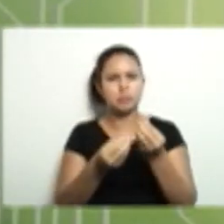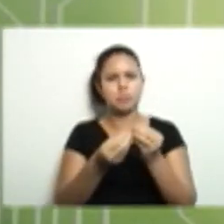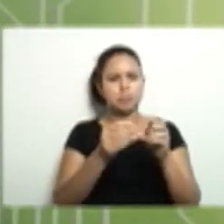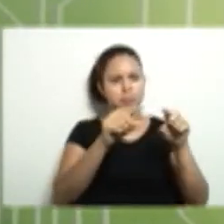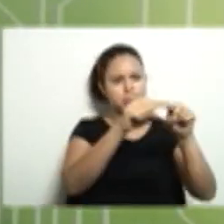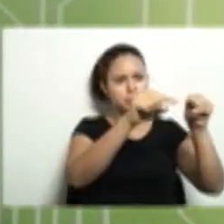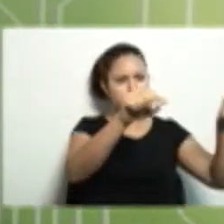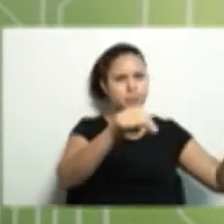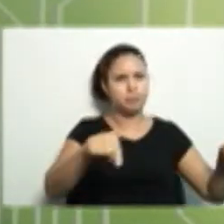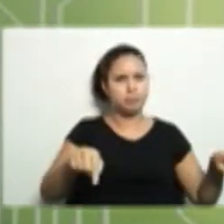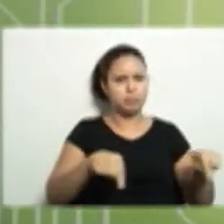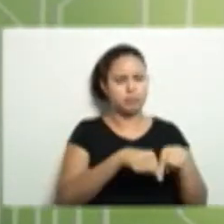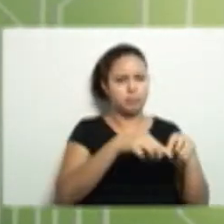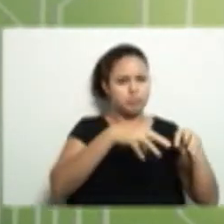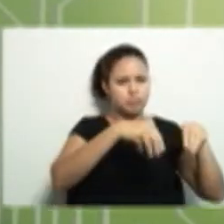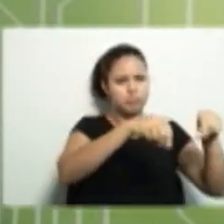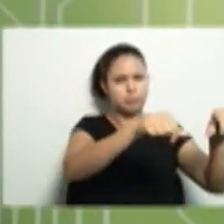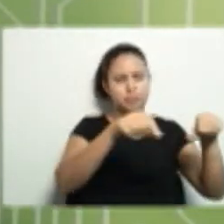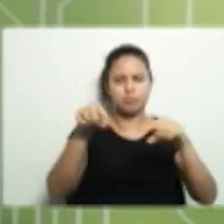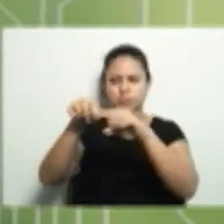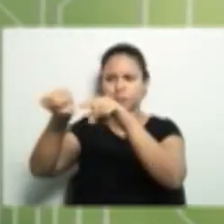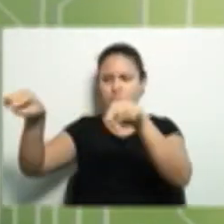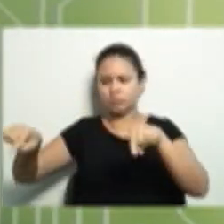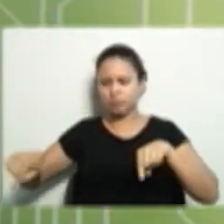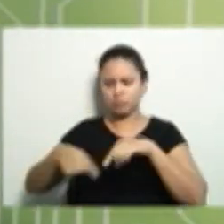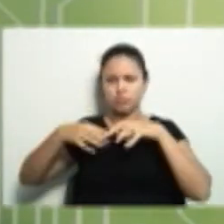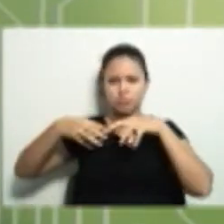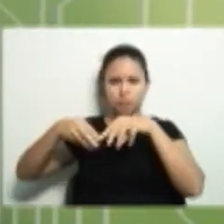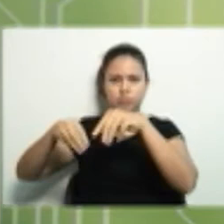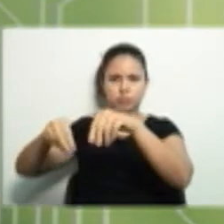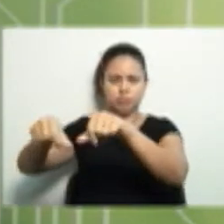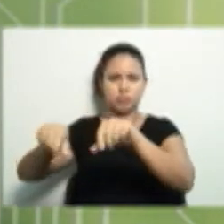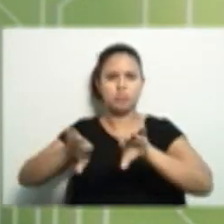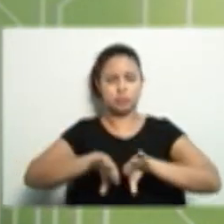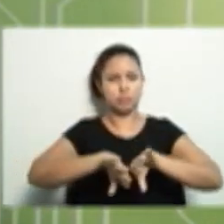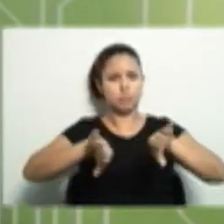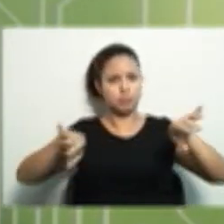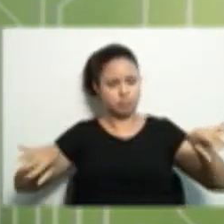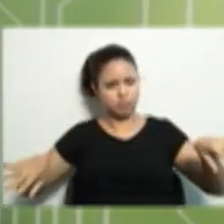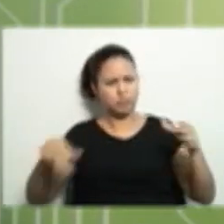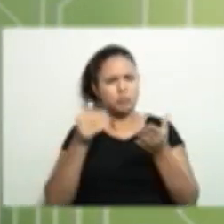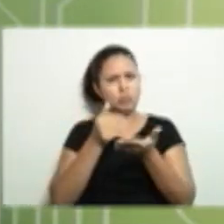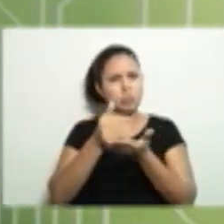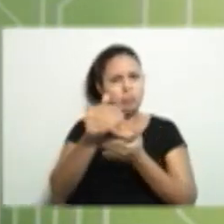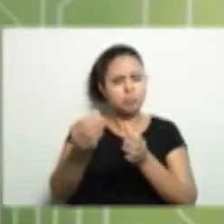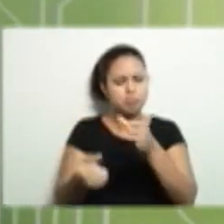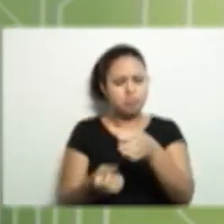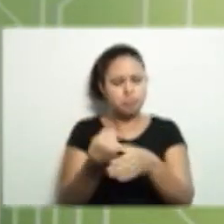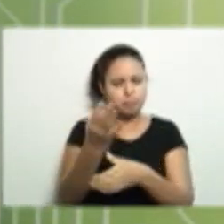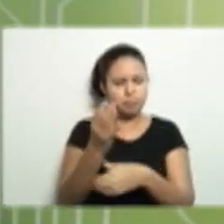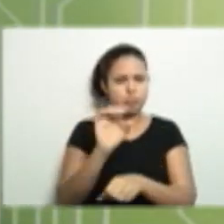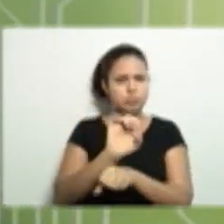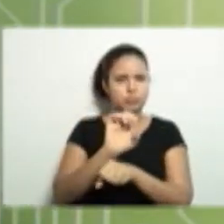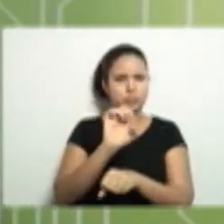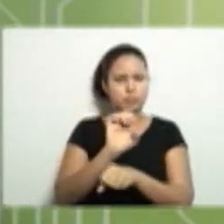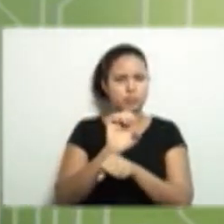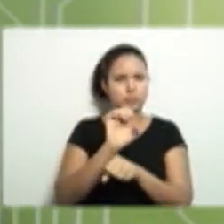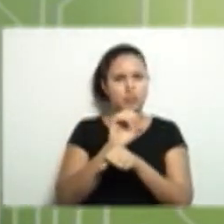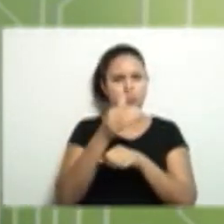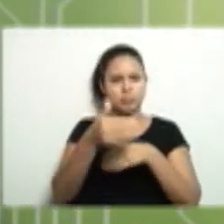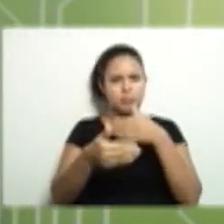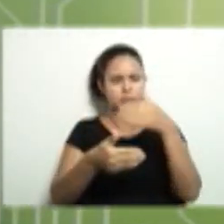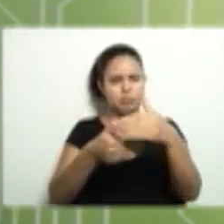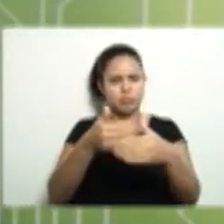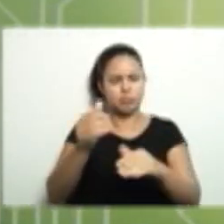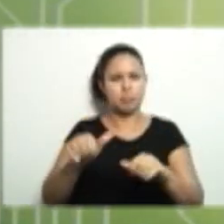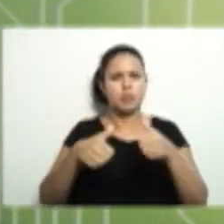de lotes de terras rurais. Então, a gente tem, sim, por natureza, por surgimento do Estado, uma certa melhoria nessa questão